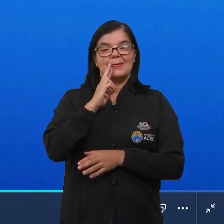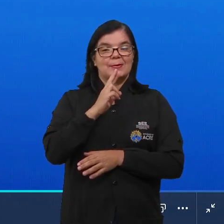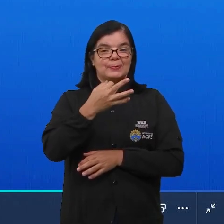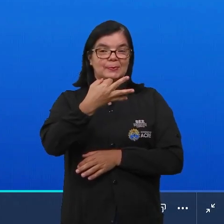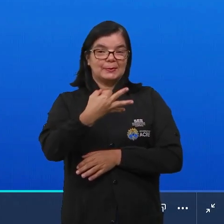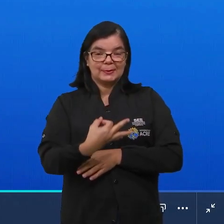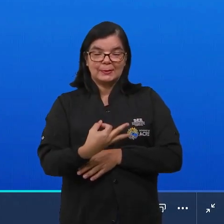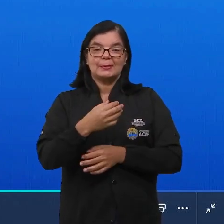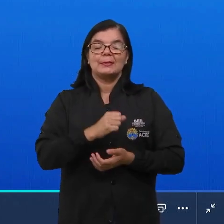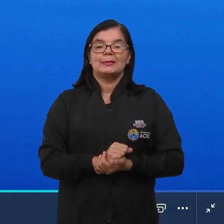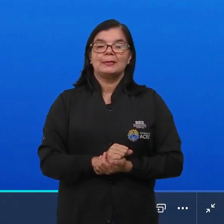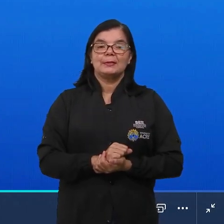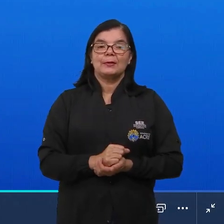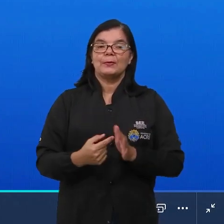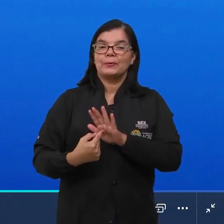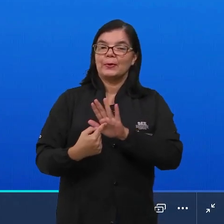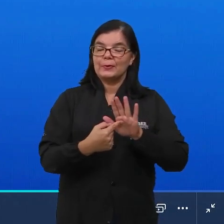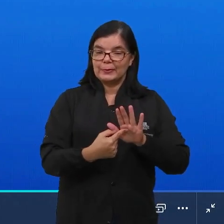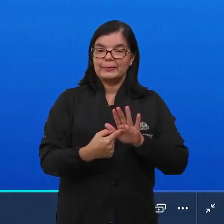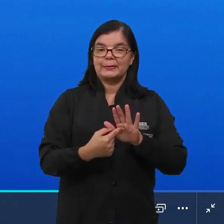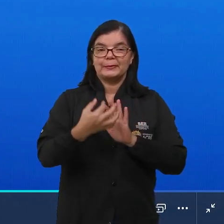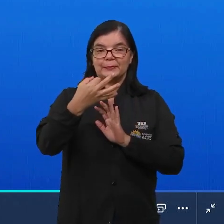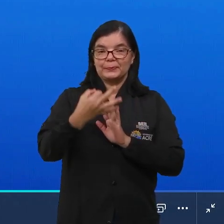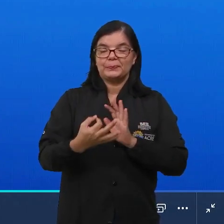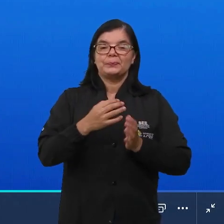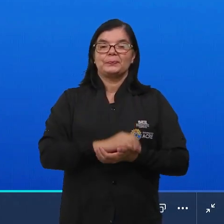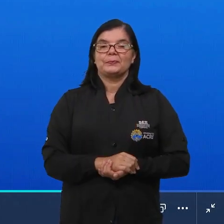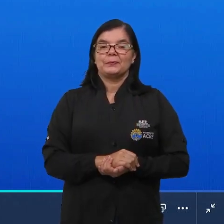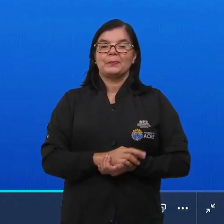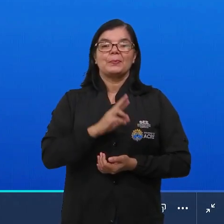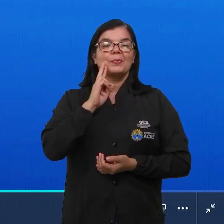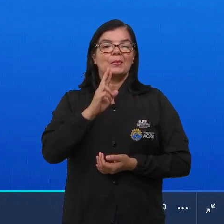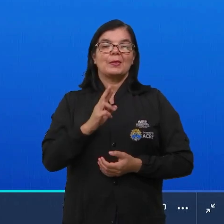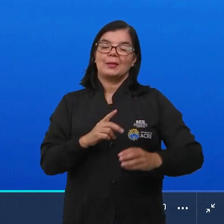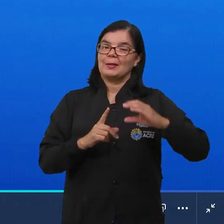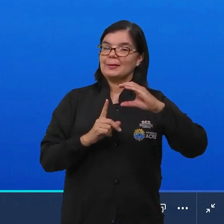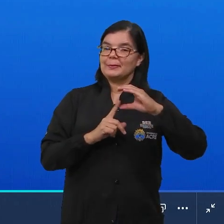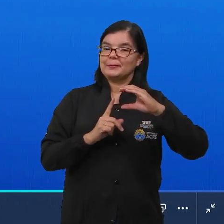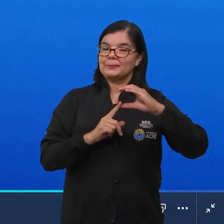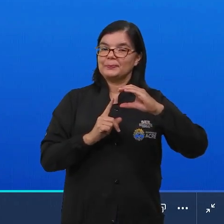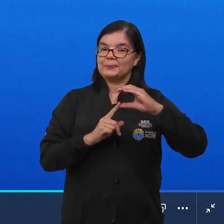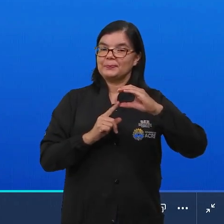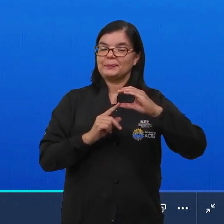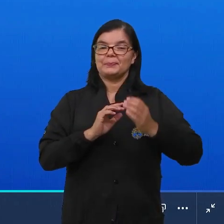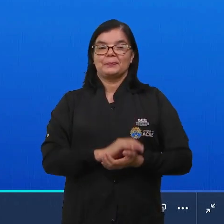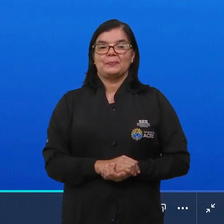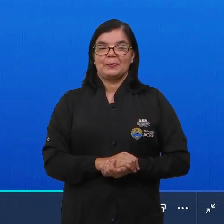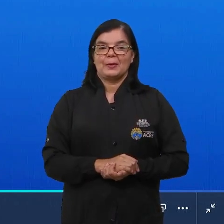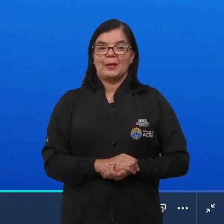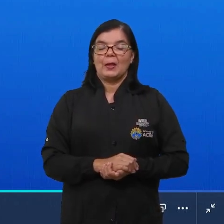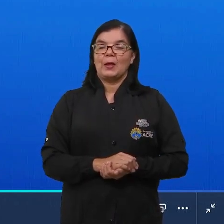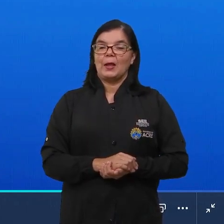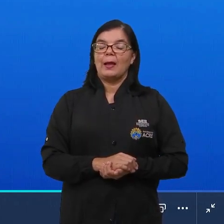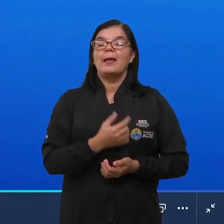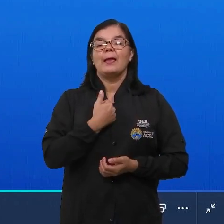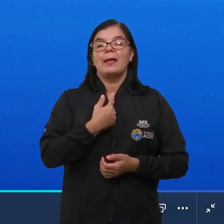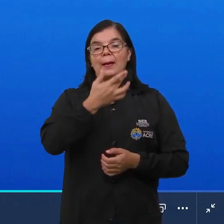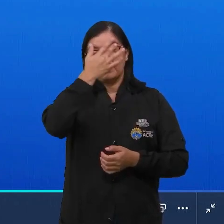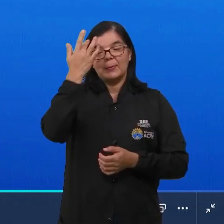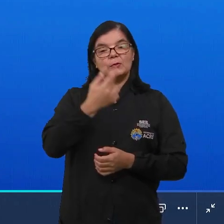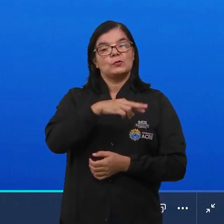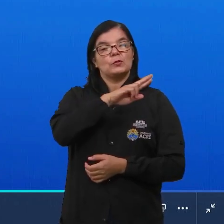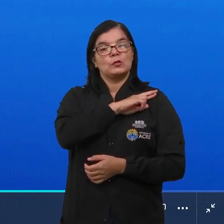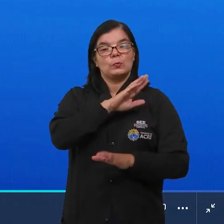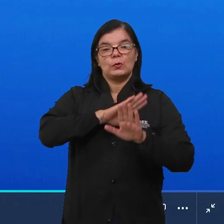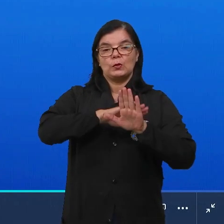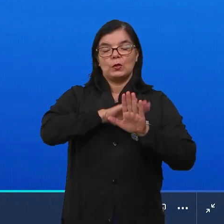essa questão, então eu vou apresentar a correta, tá? É a letra C. A curadoria é responsável